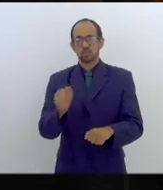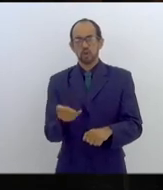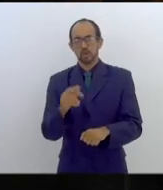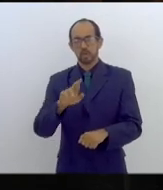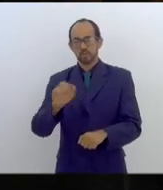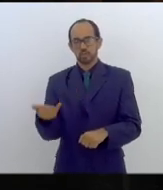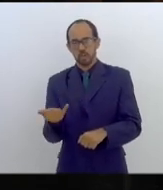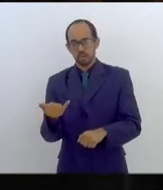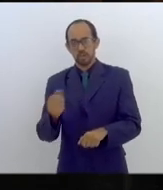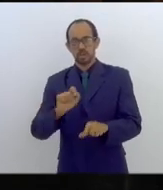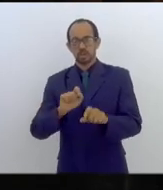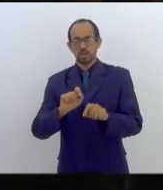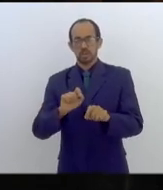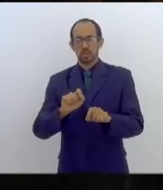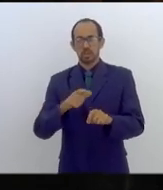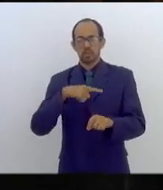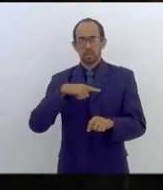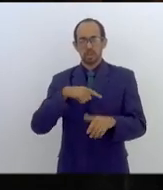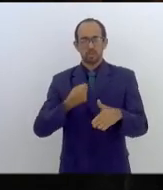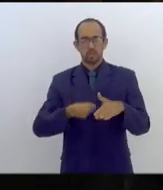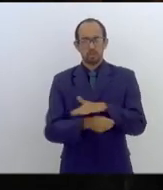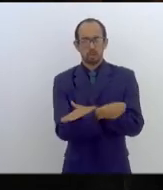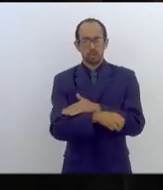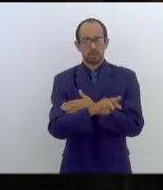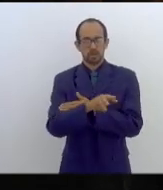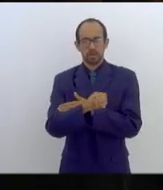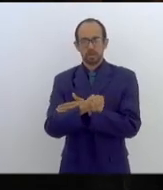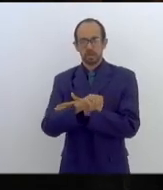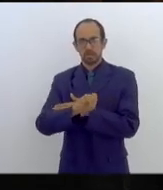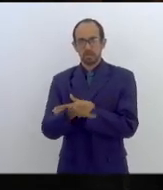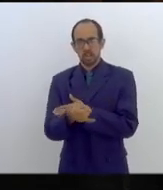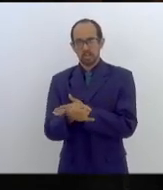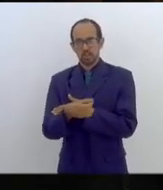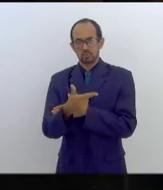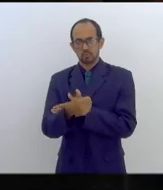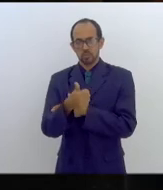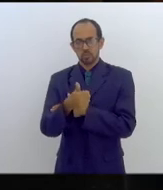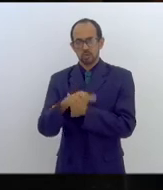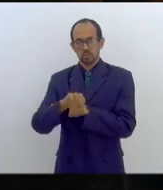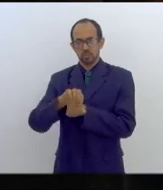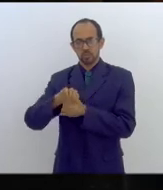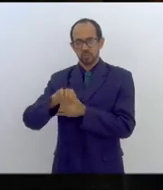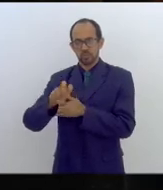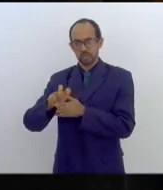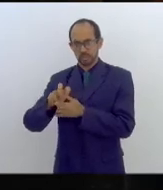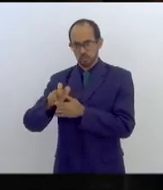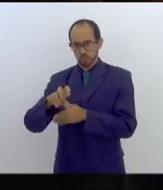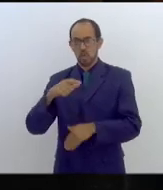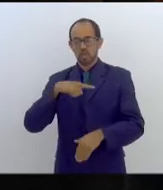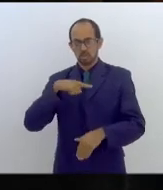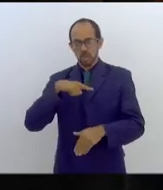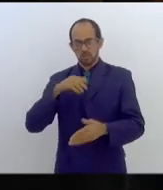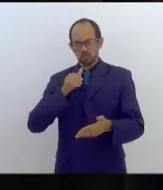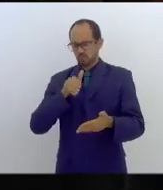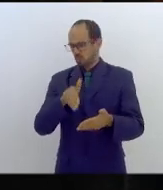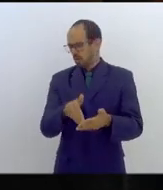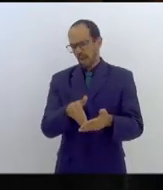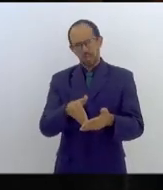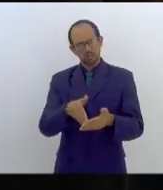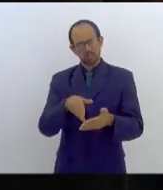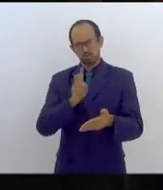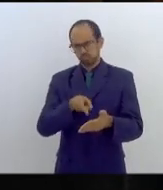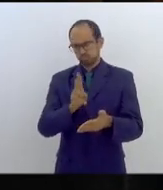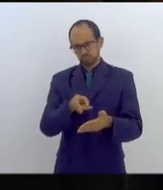do Rio de Janeiro tendo tomado posse em 30 de janeiro de 1995 Tenho sim me dedicado incessantemente